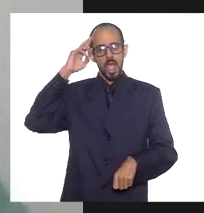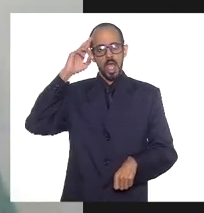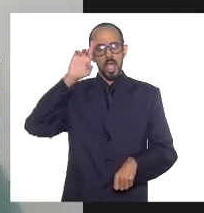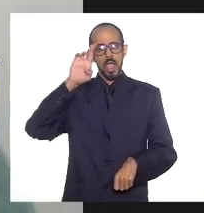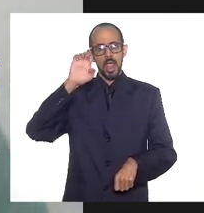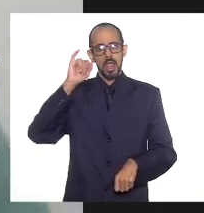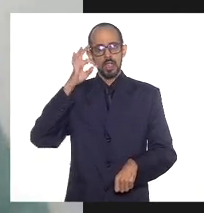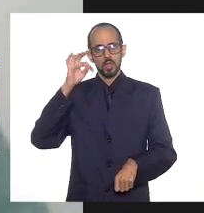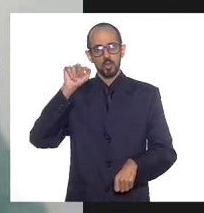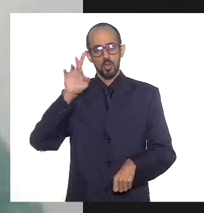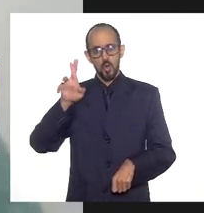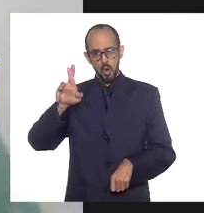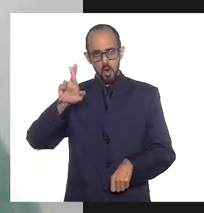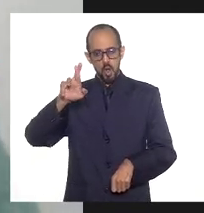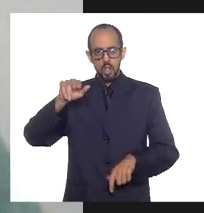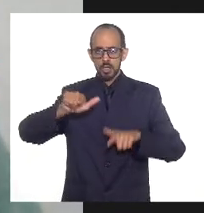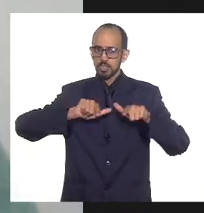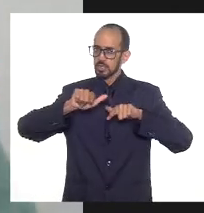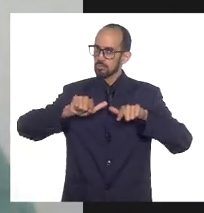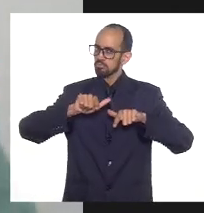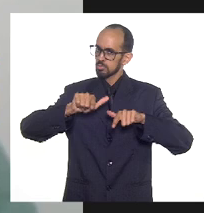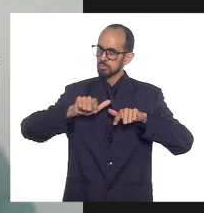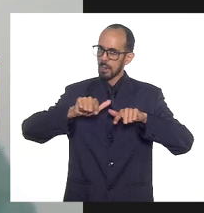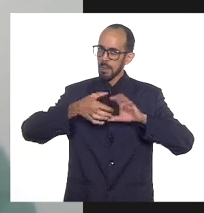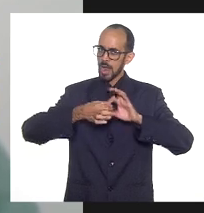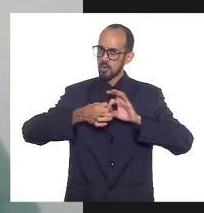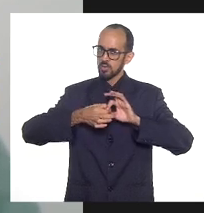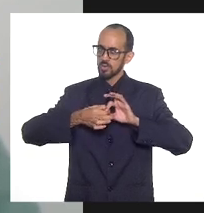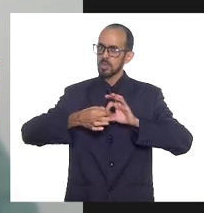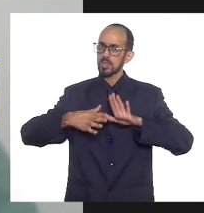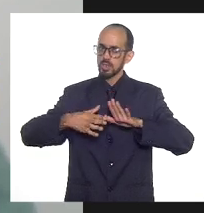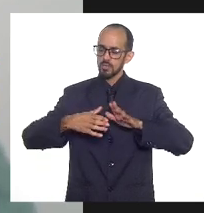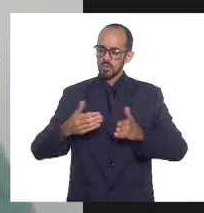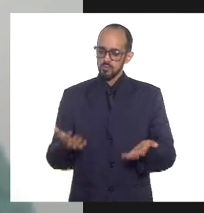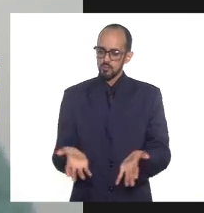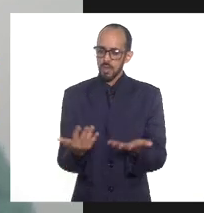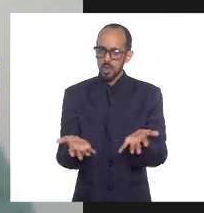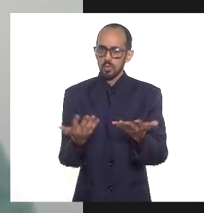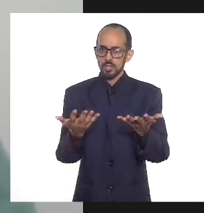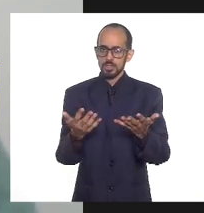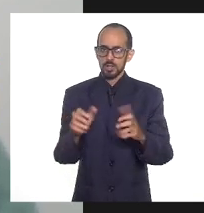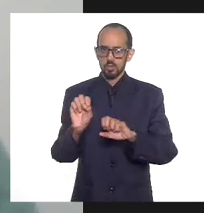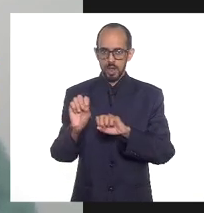bem independente e valorizando cada vez mais a educação.